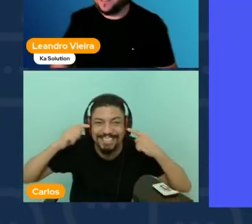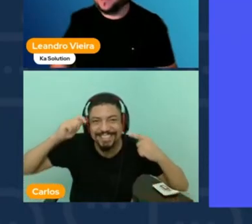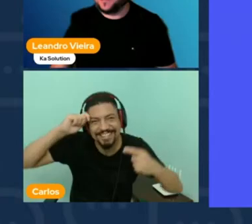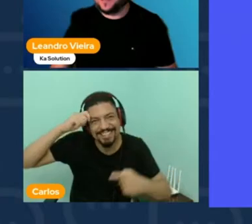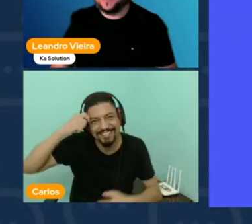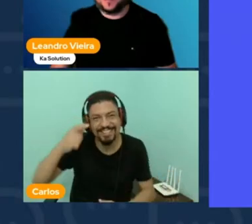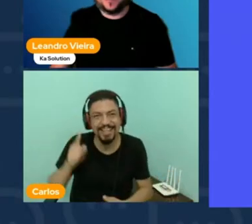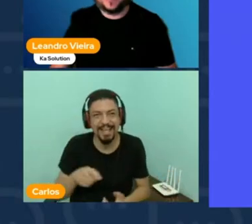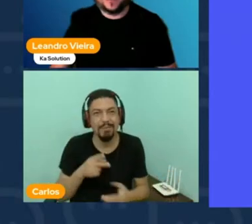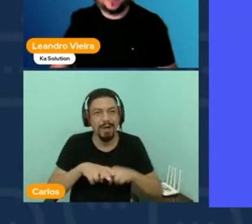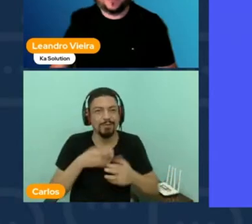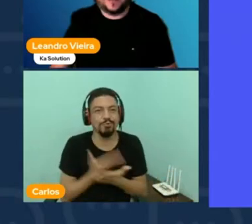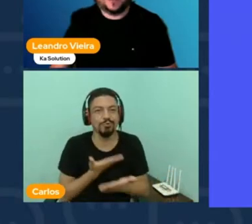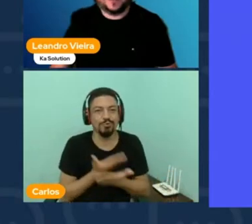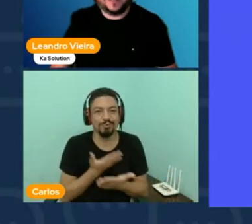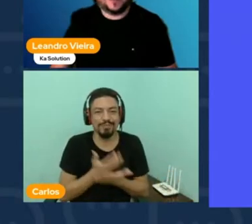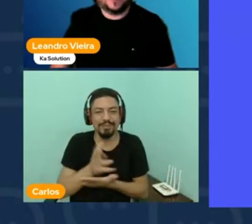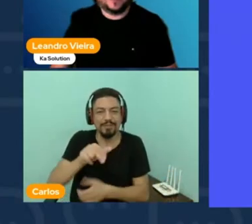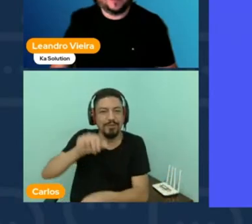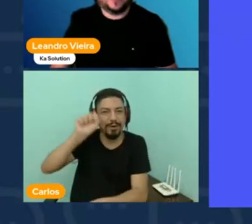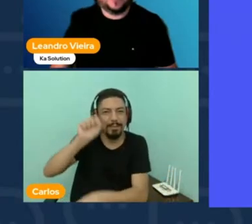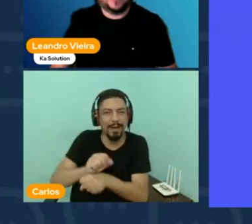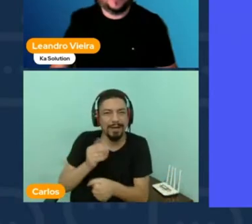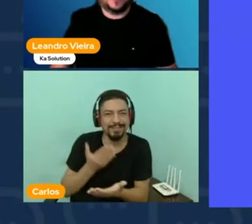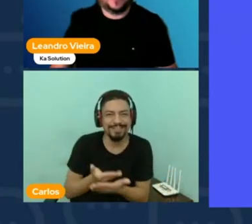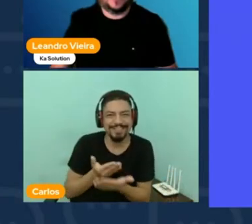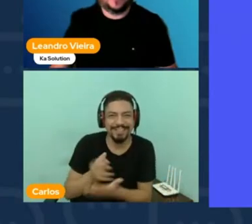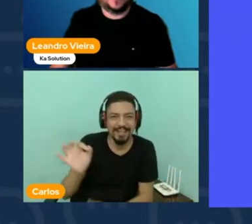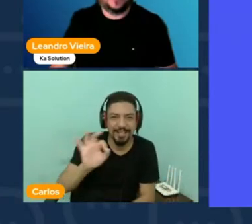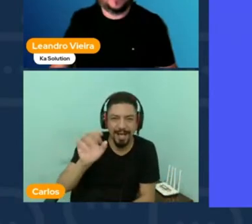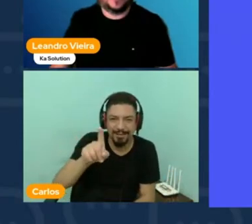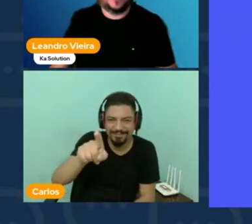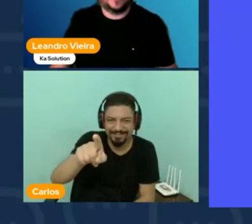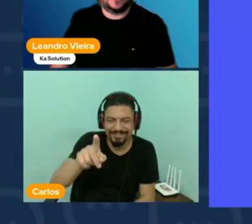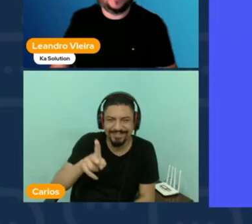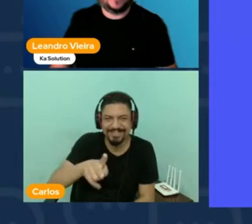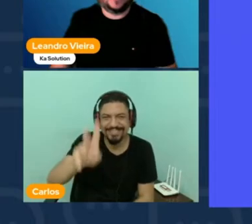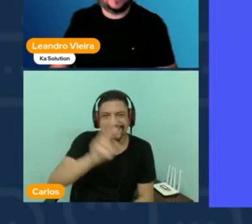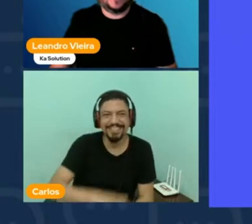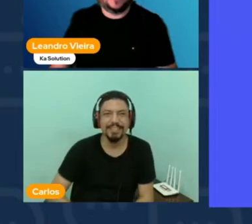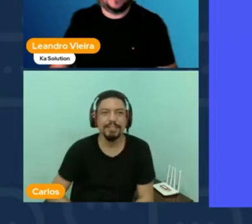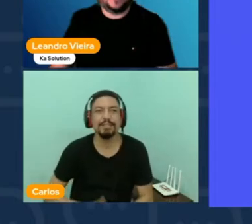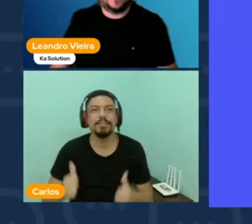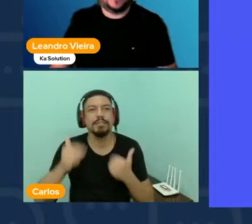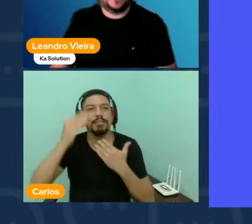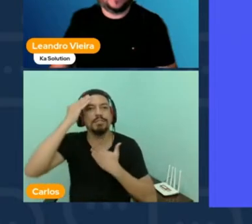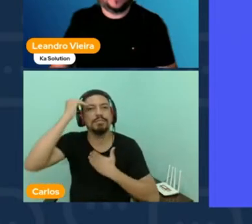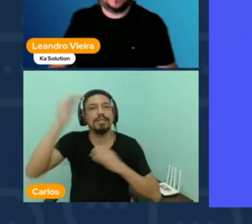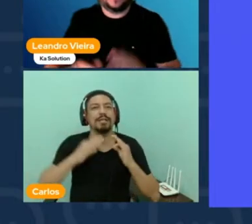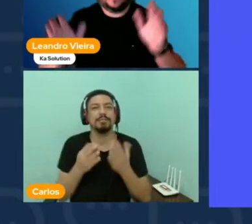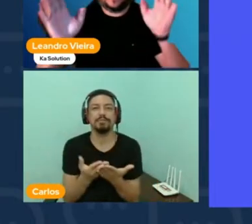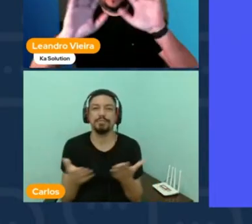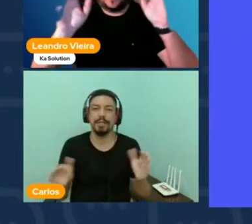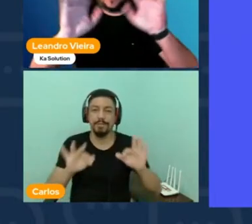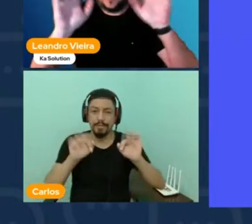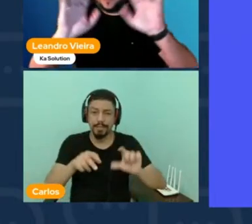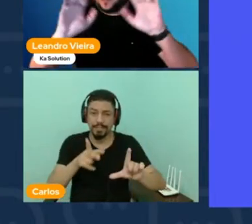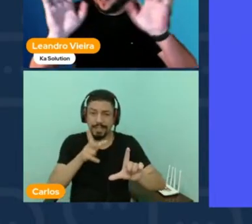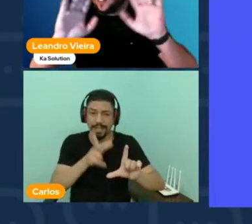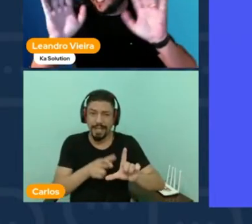São os estudos, pessoal. Nunca deixem de estudar, viu? Nunca deixem de estudar. Sucesso. Vamos encerrar a